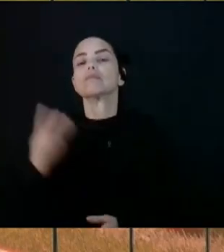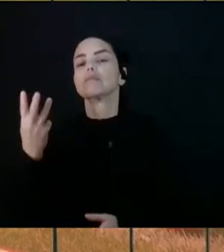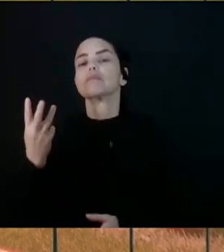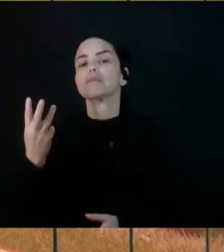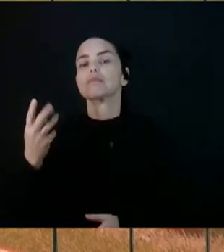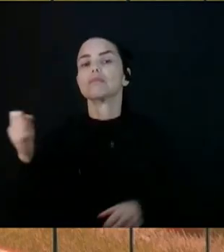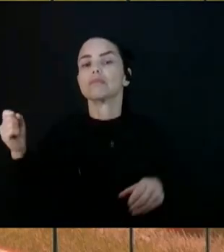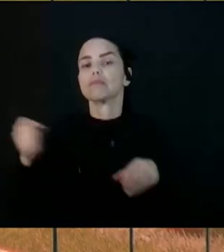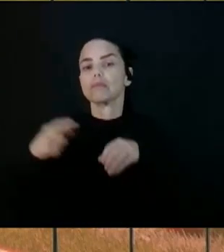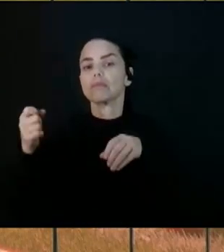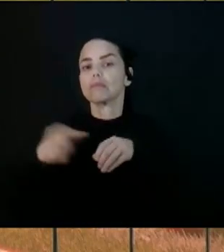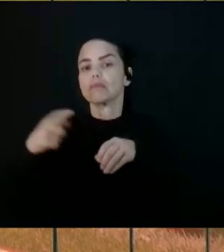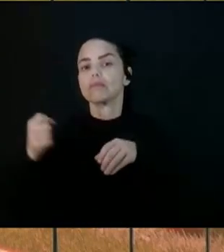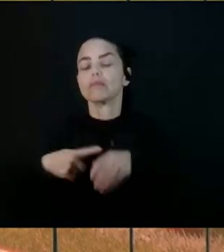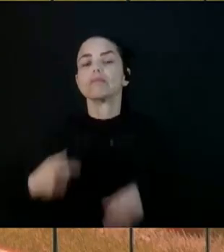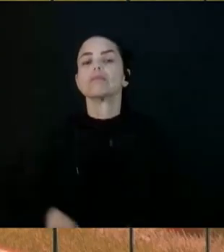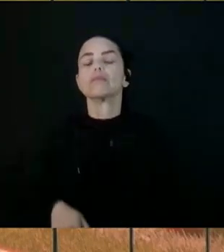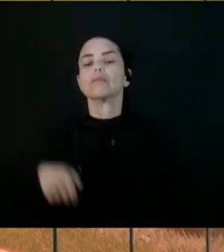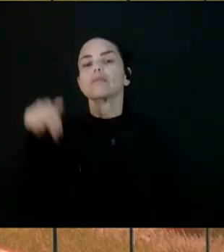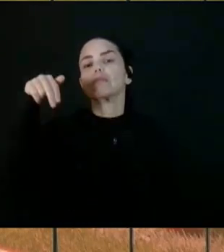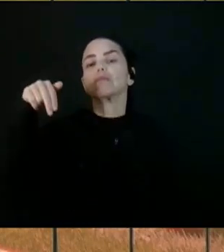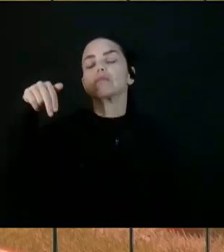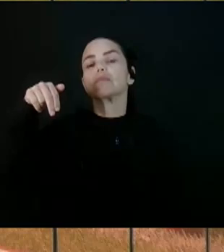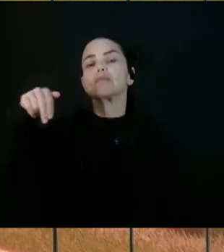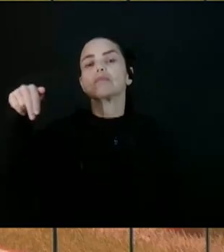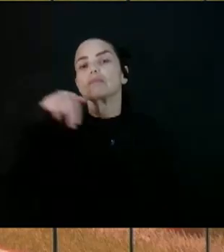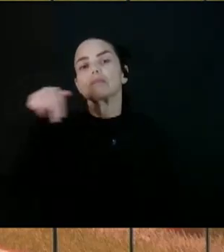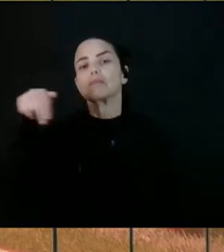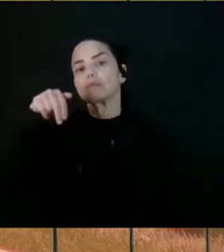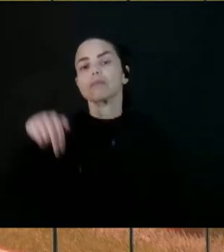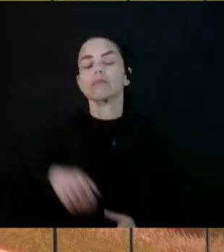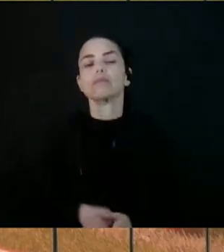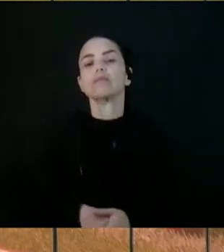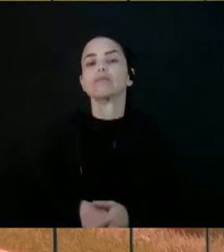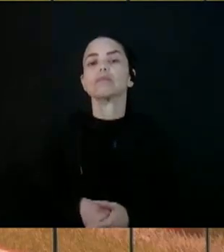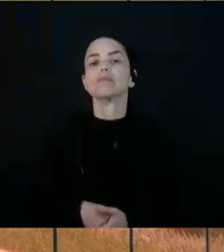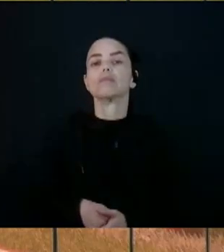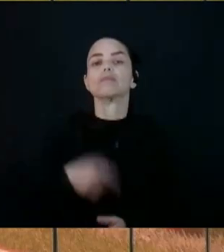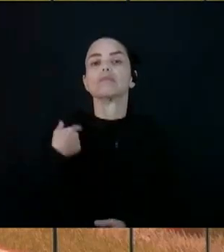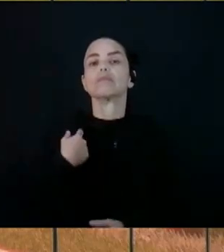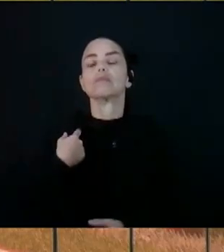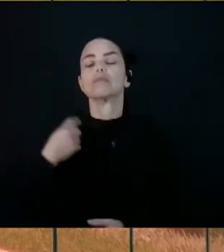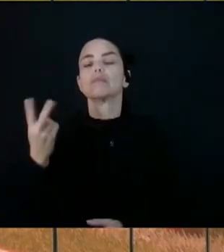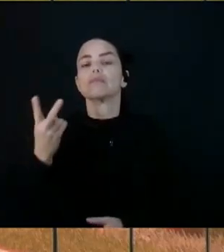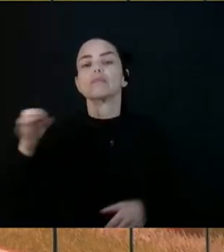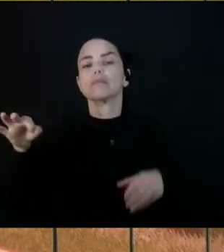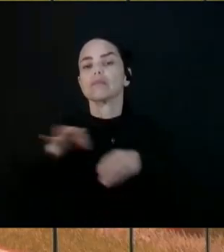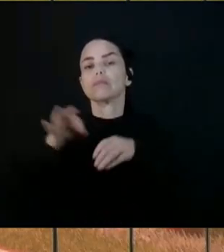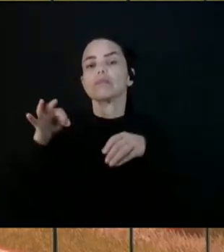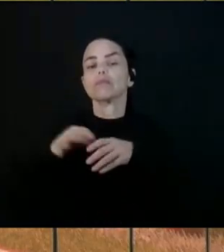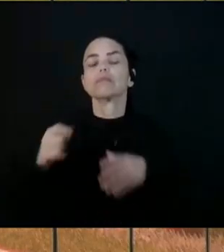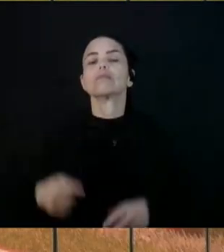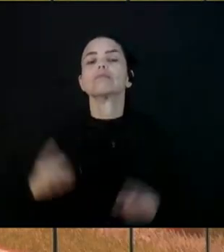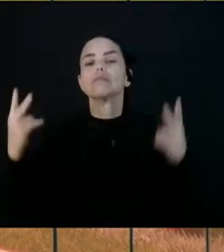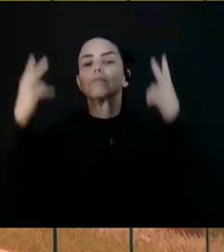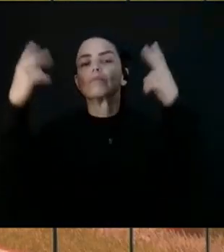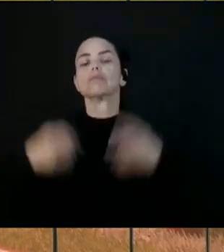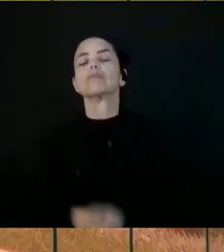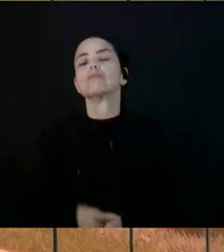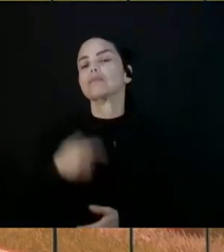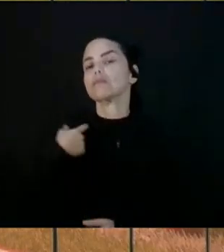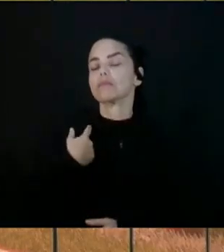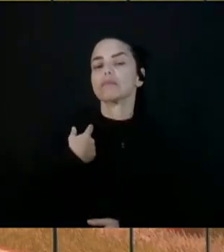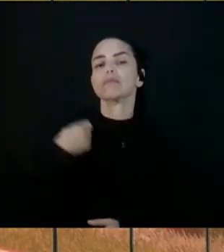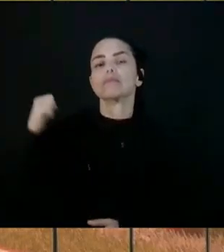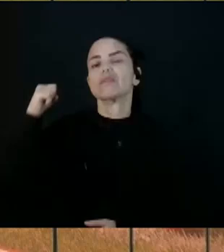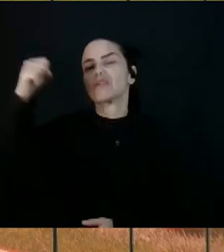A Noruega tem Haaland, marcou 2 e deu a vitória para a equipe. E a França conta com o